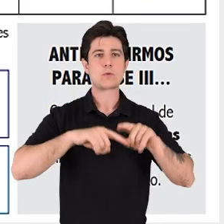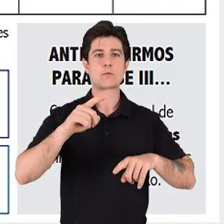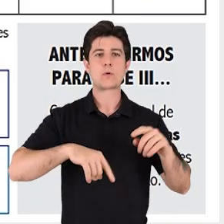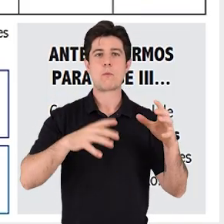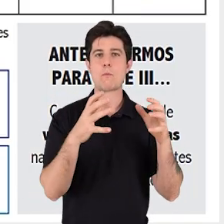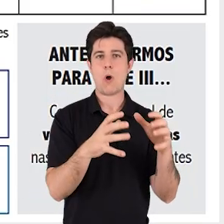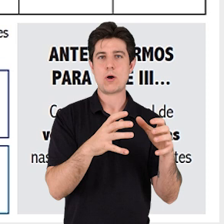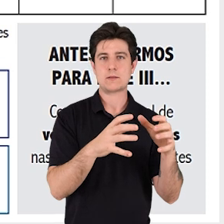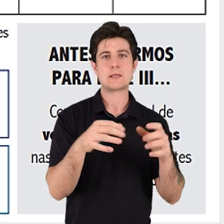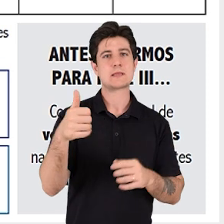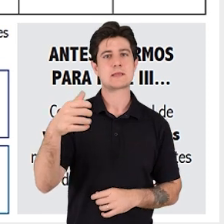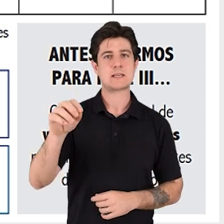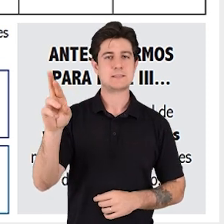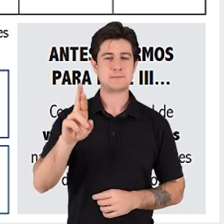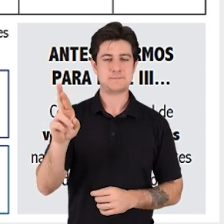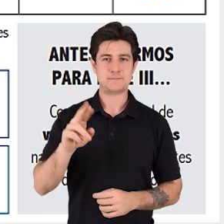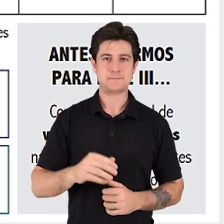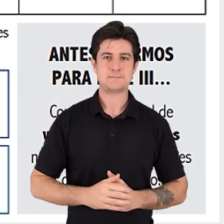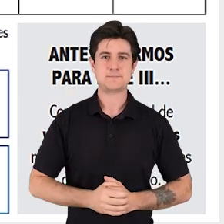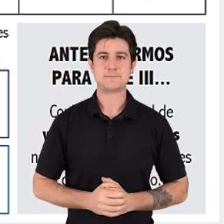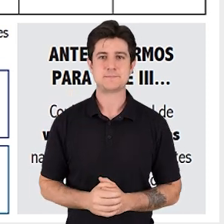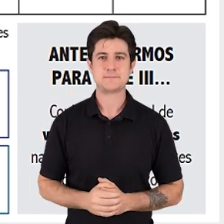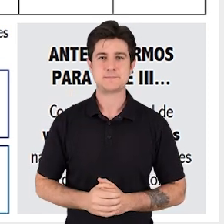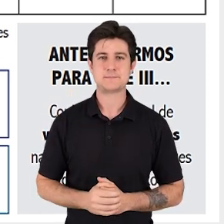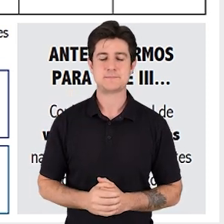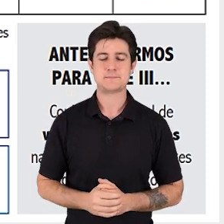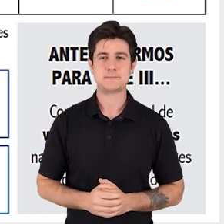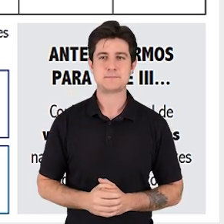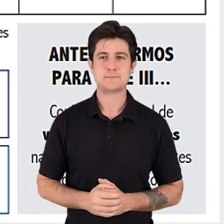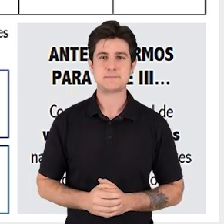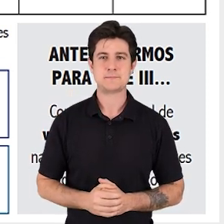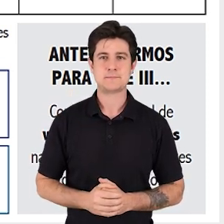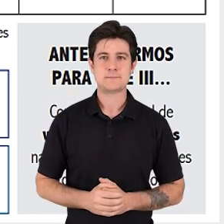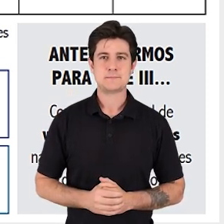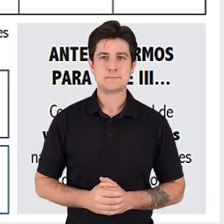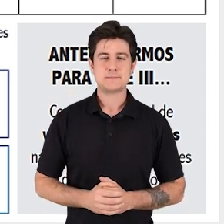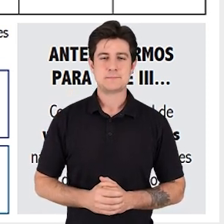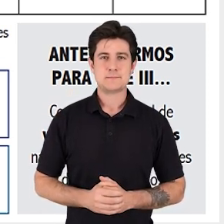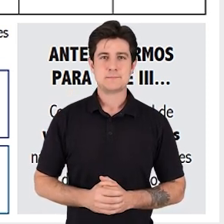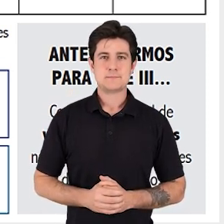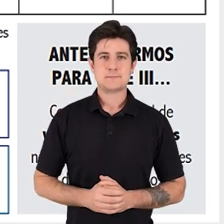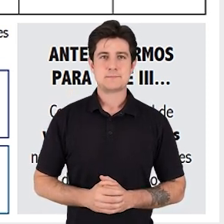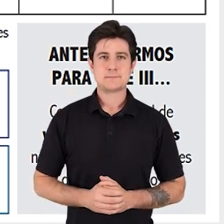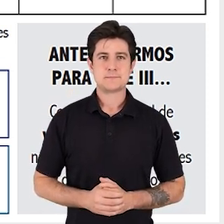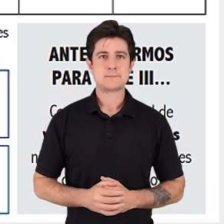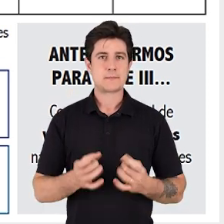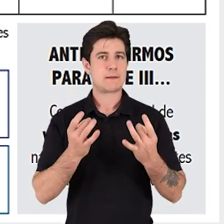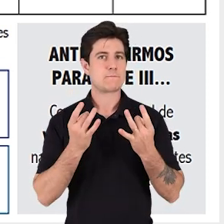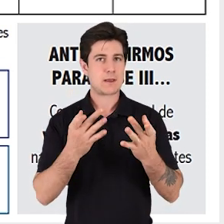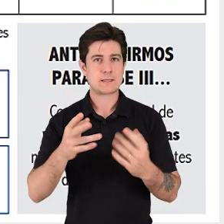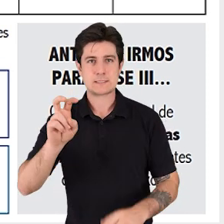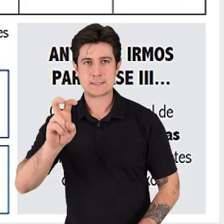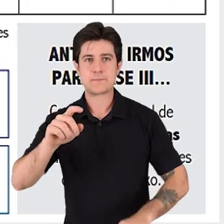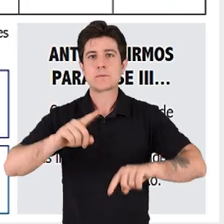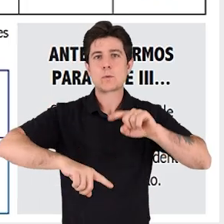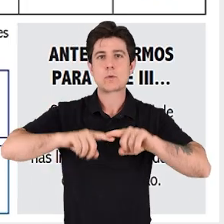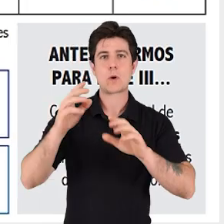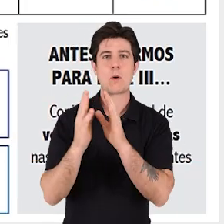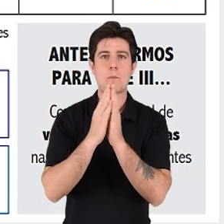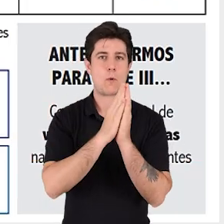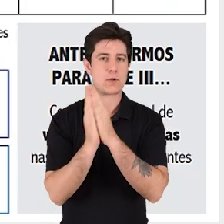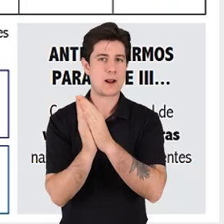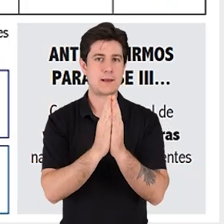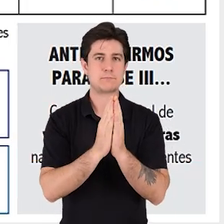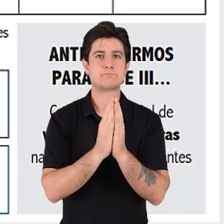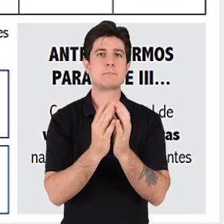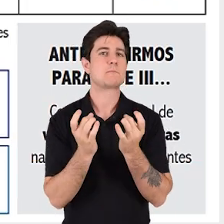Venda 4, produto bola, por 10 Américas. Venda 5,